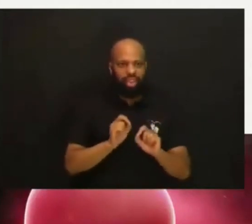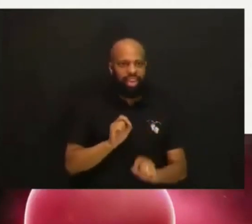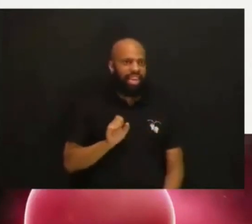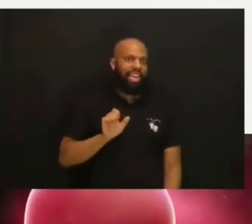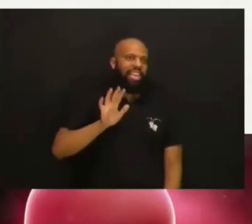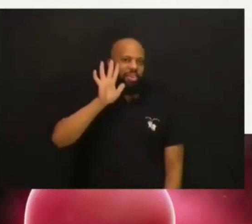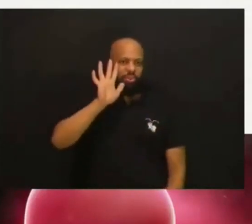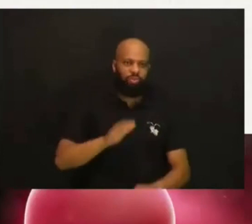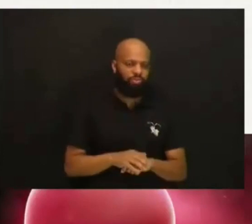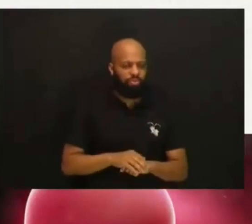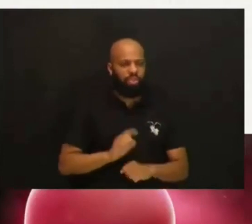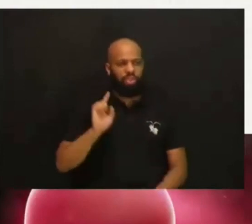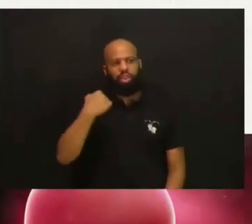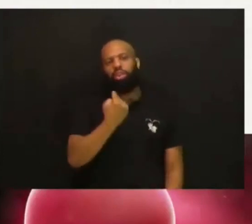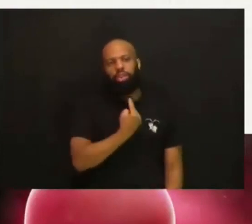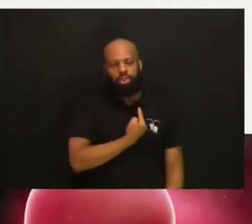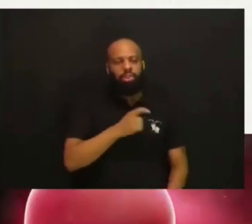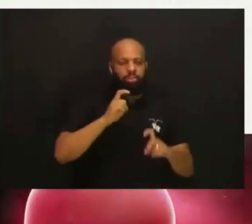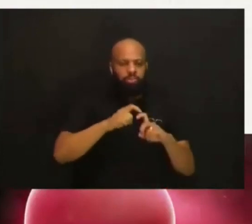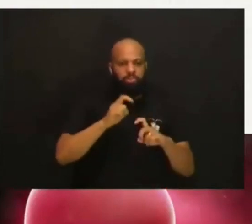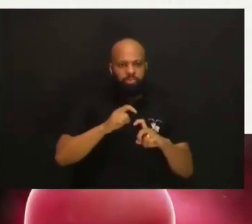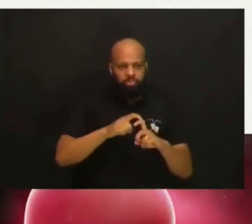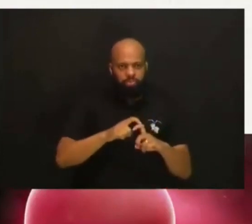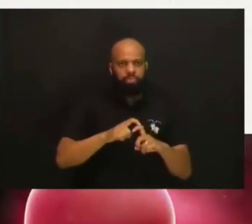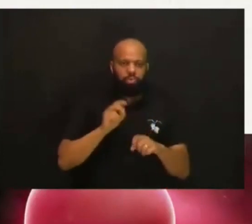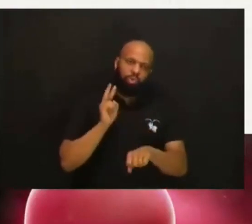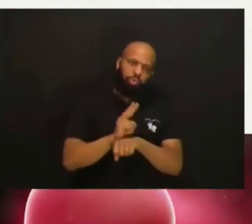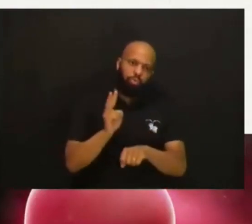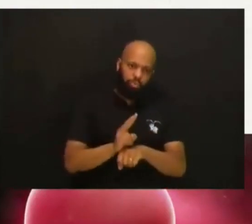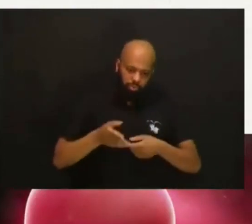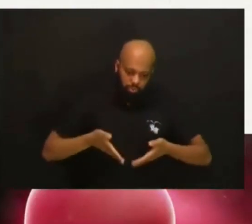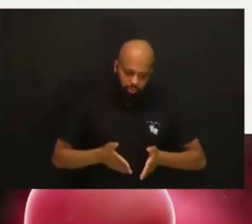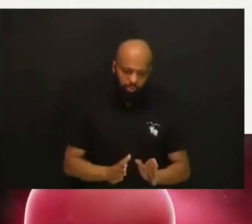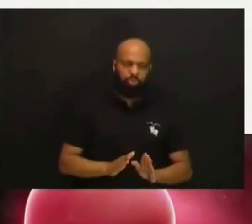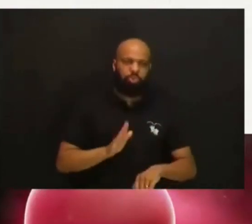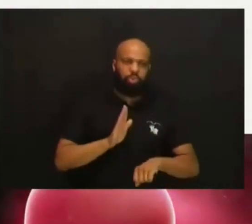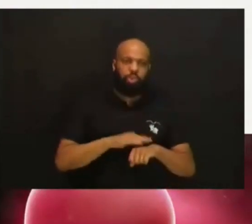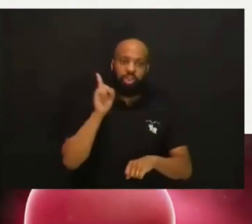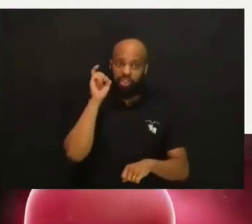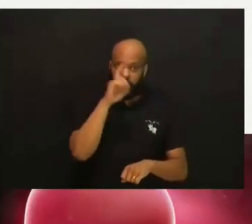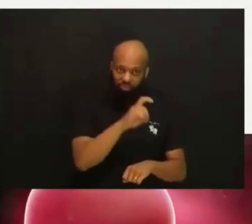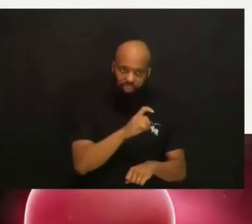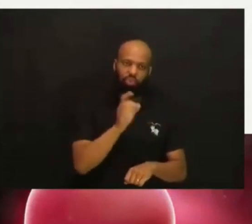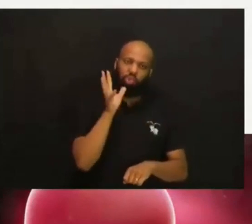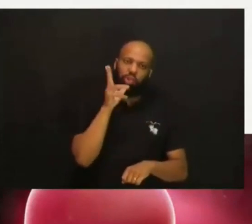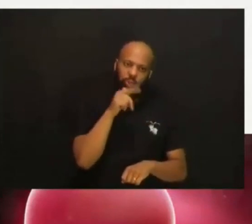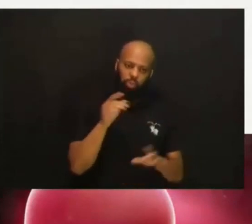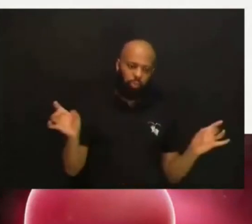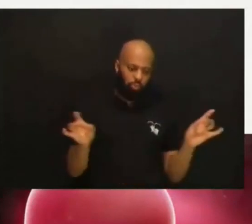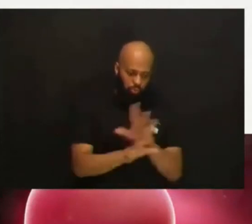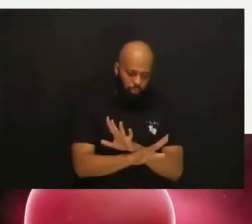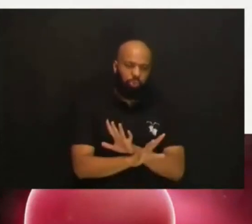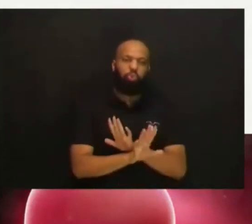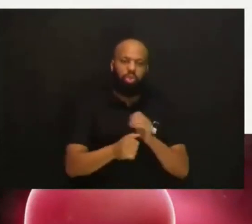aquilo que é para nós enquanto médicos, enquanto obstetras, a parte mais difícil da gente amadurecer no final, né? Então, quando chega na